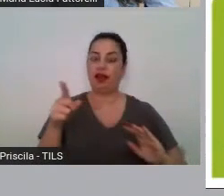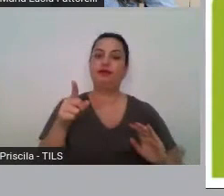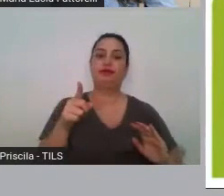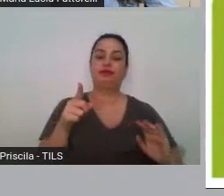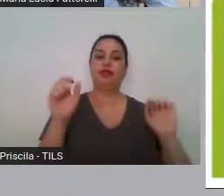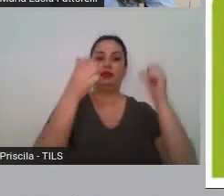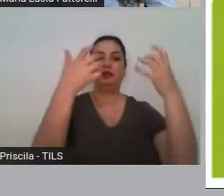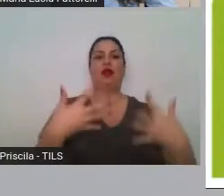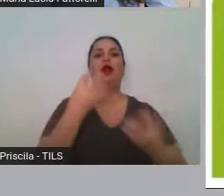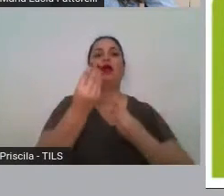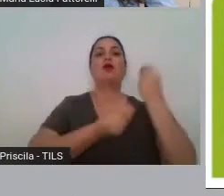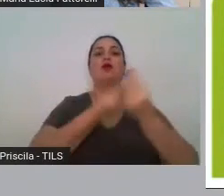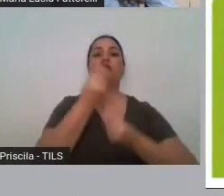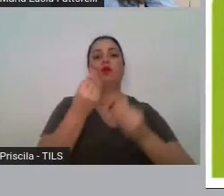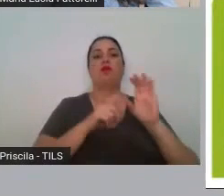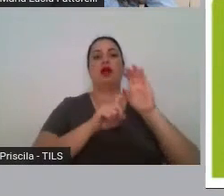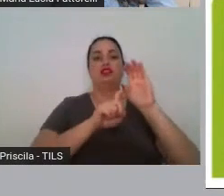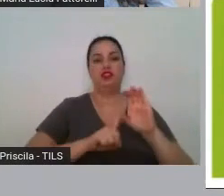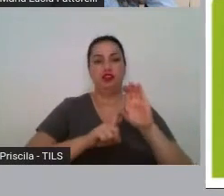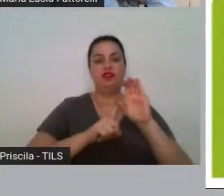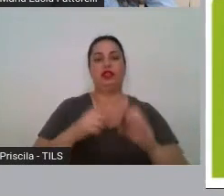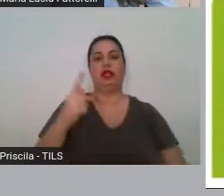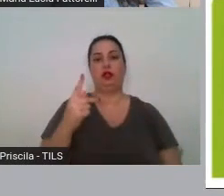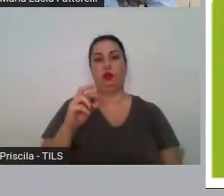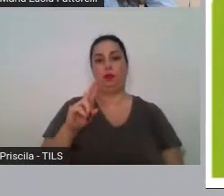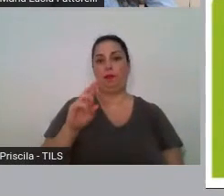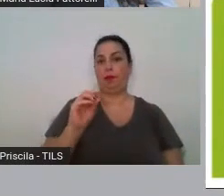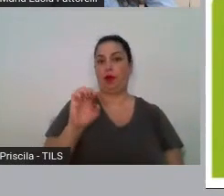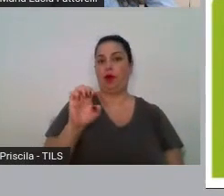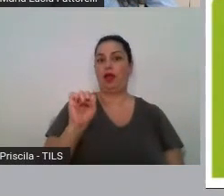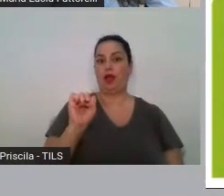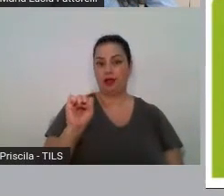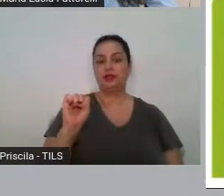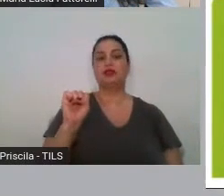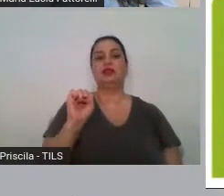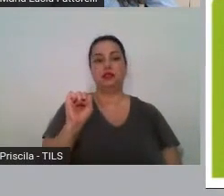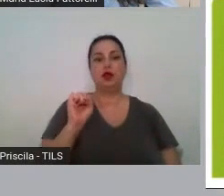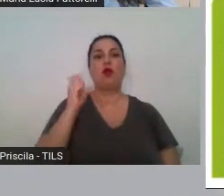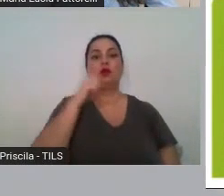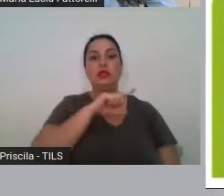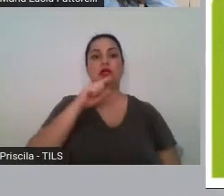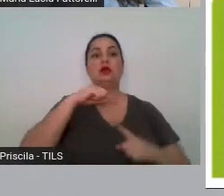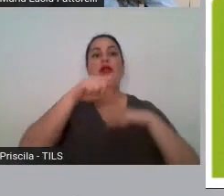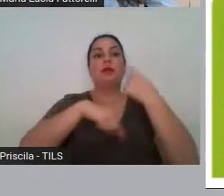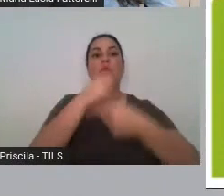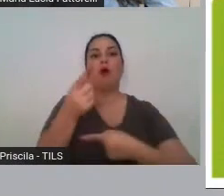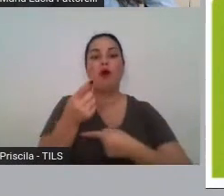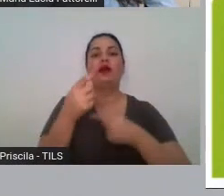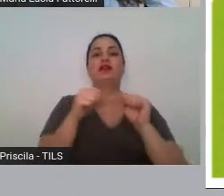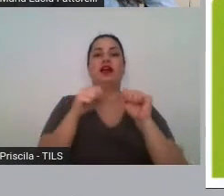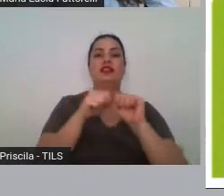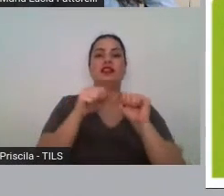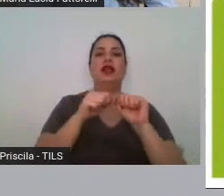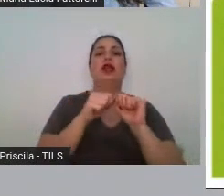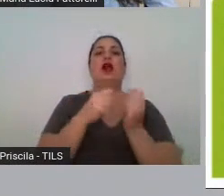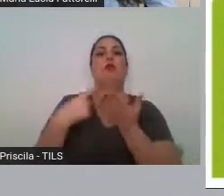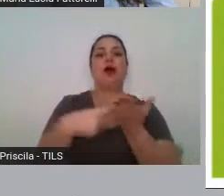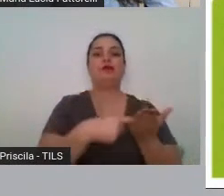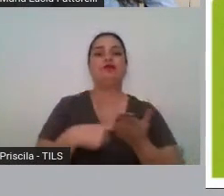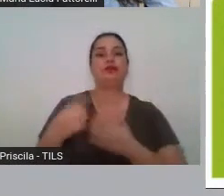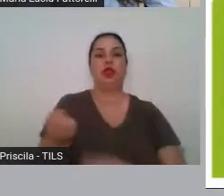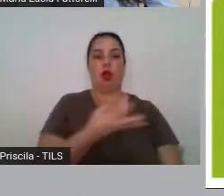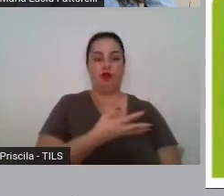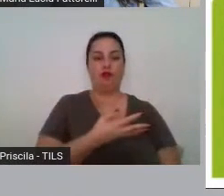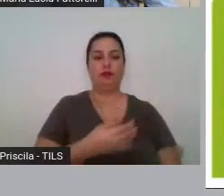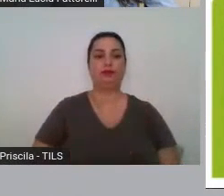PROES foi renegociada. Então, essa renegociação de dívidas com recurso do BNDES, alongamento de